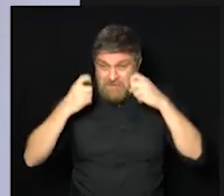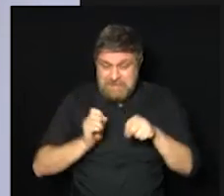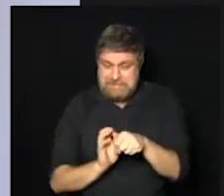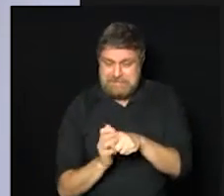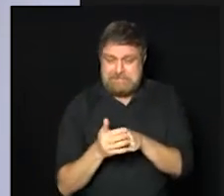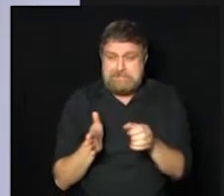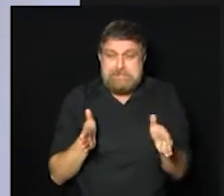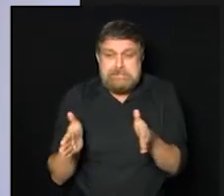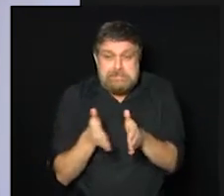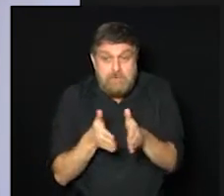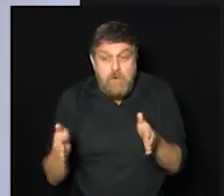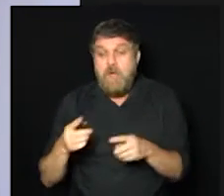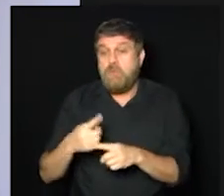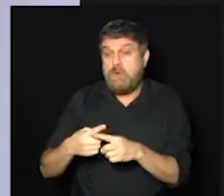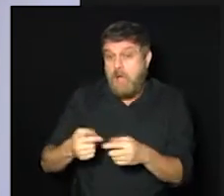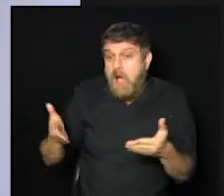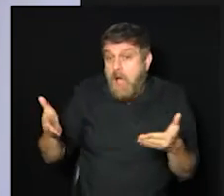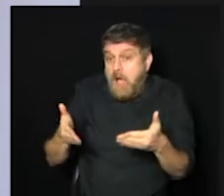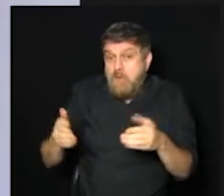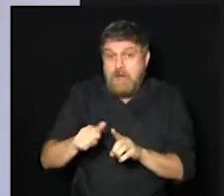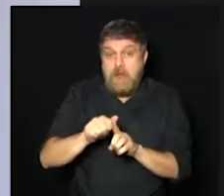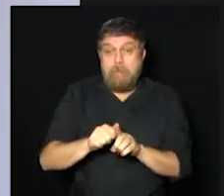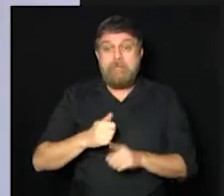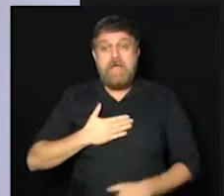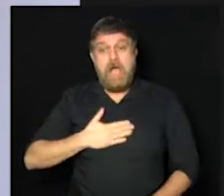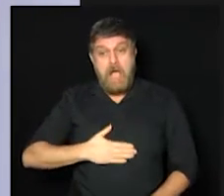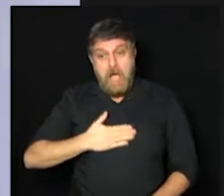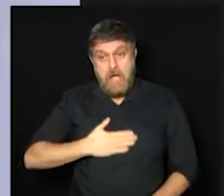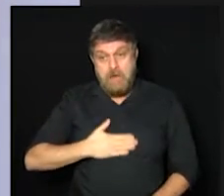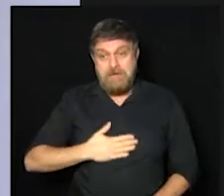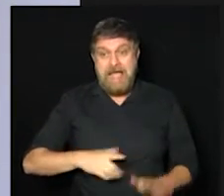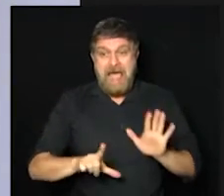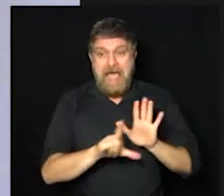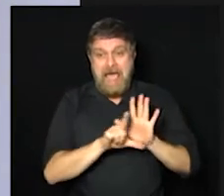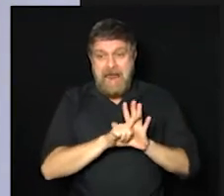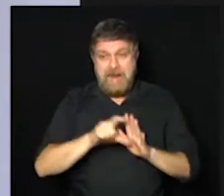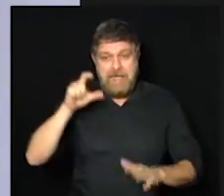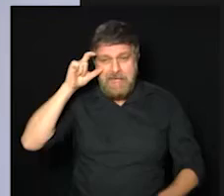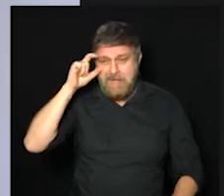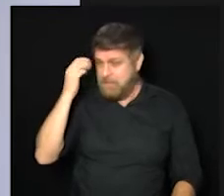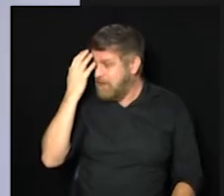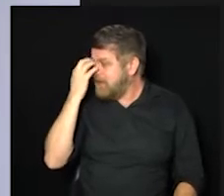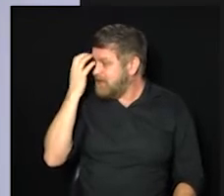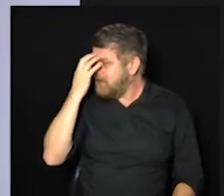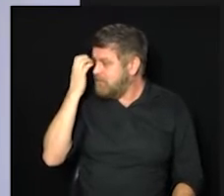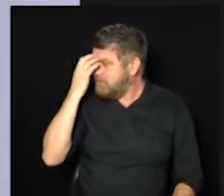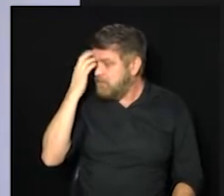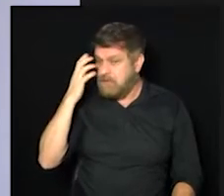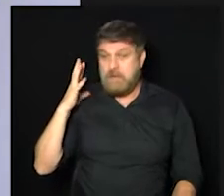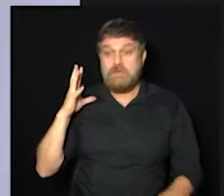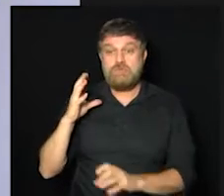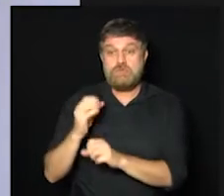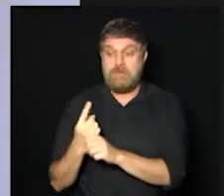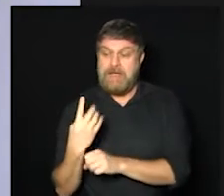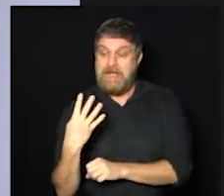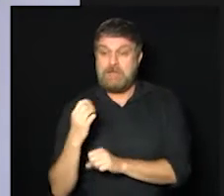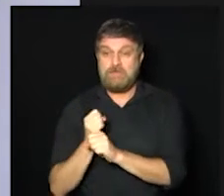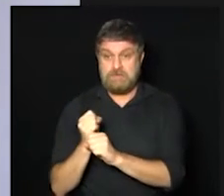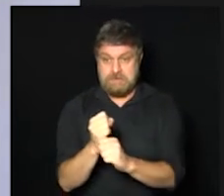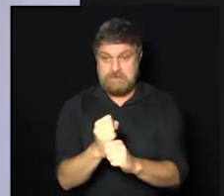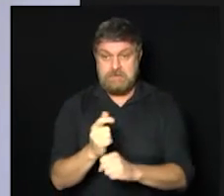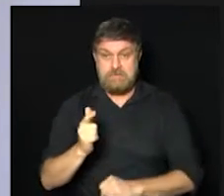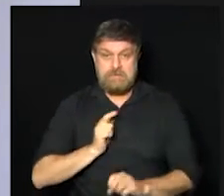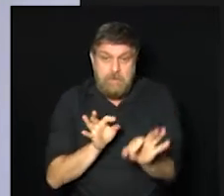pandemia. Por quê? Porque agora, no mês de agosto, a Lei Maria da Penha completa aí seus 14 anos e está